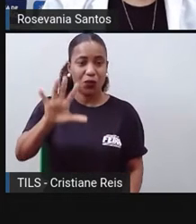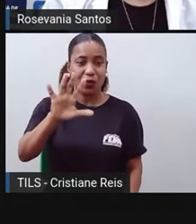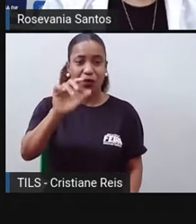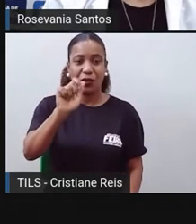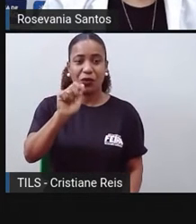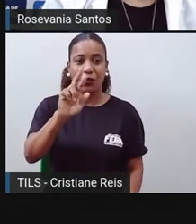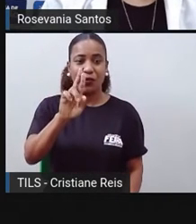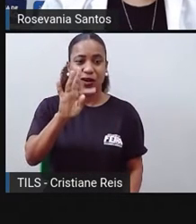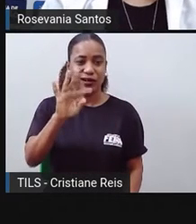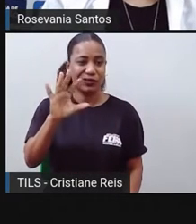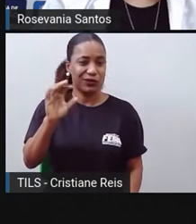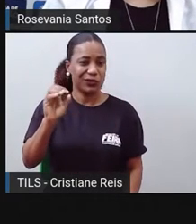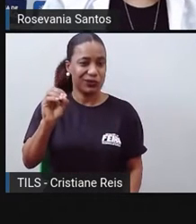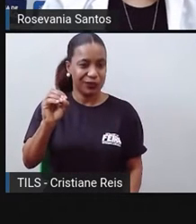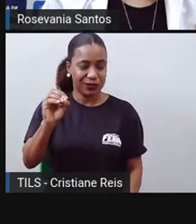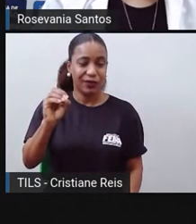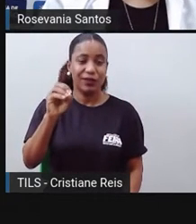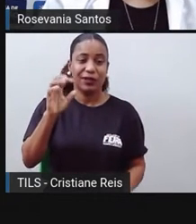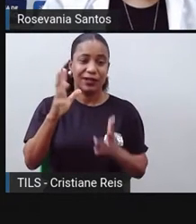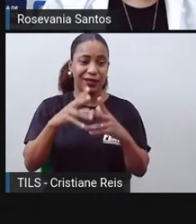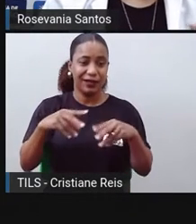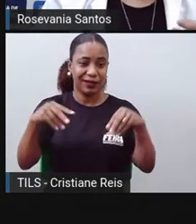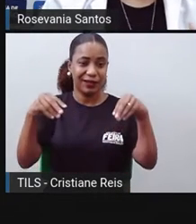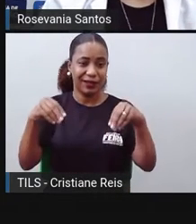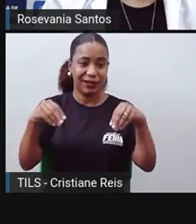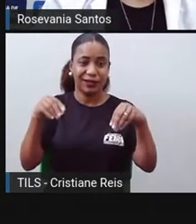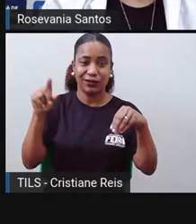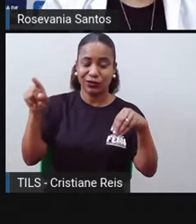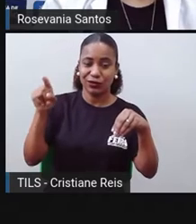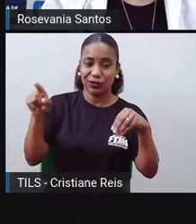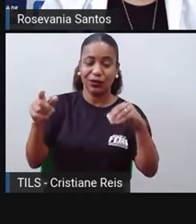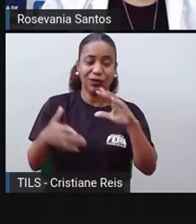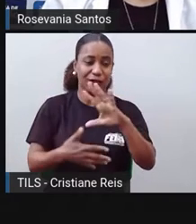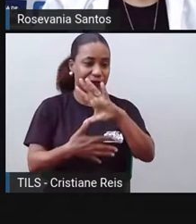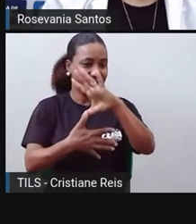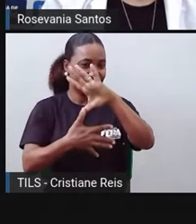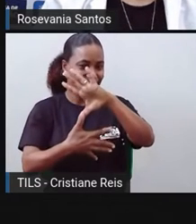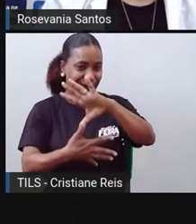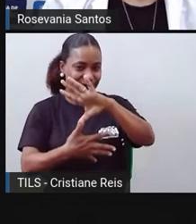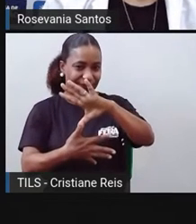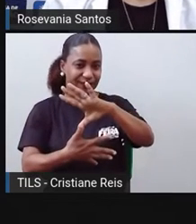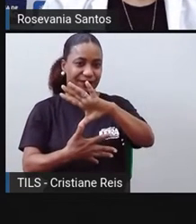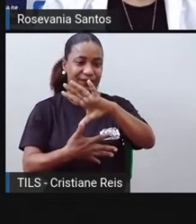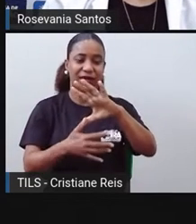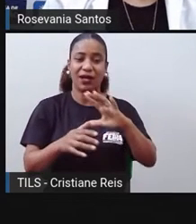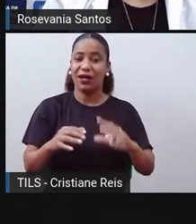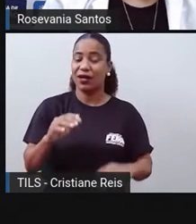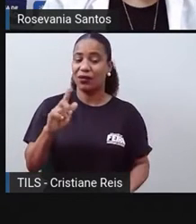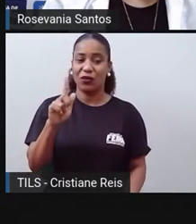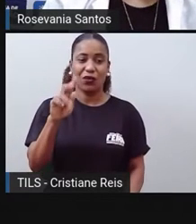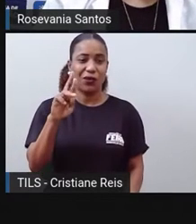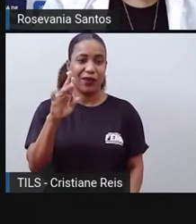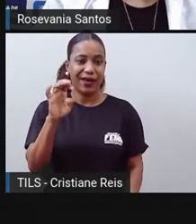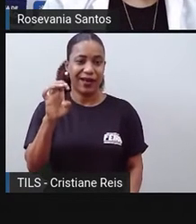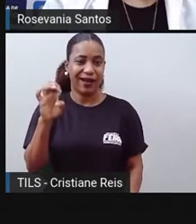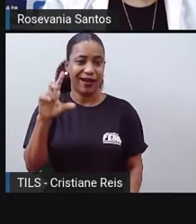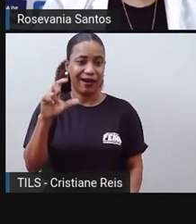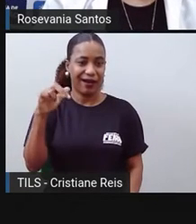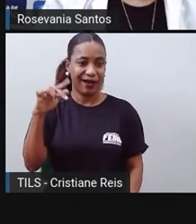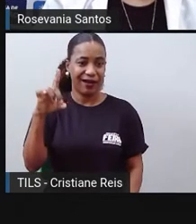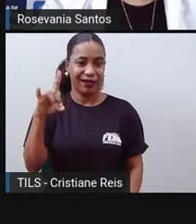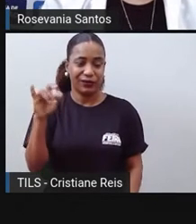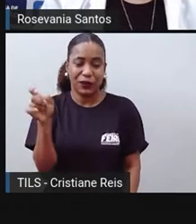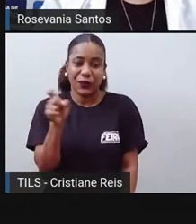mesmo no norte, no caso, né, do continente americano, no norte, da Groenlândia, a própria Groenlândia quase toda,